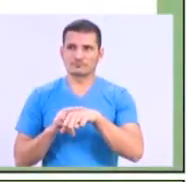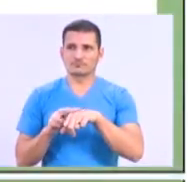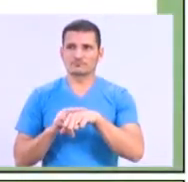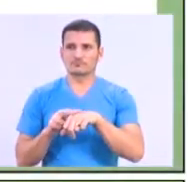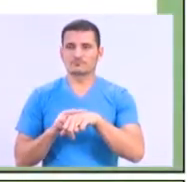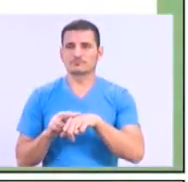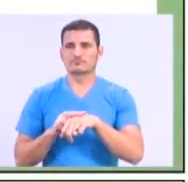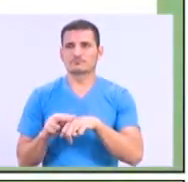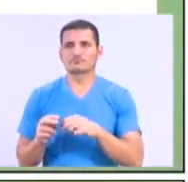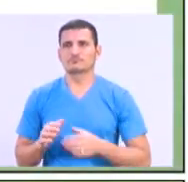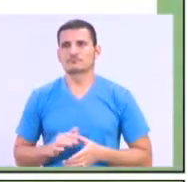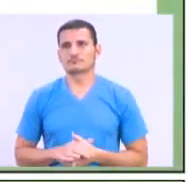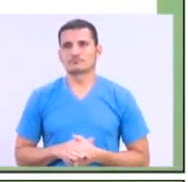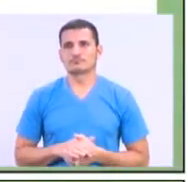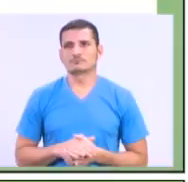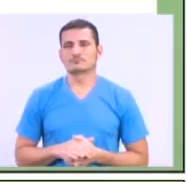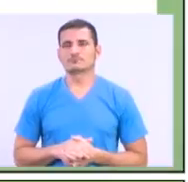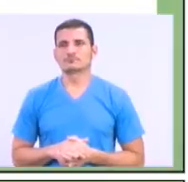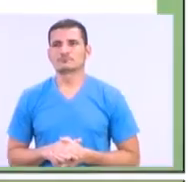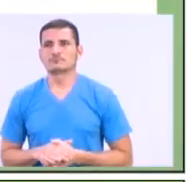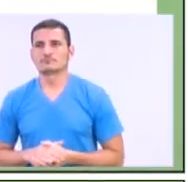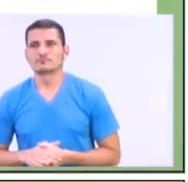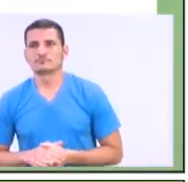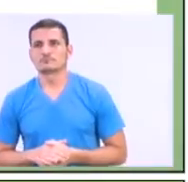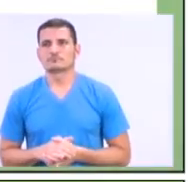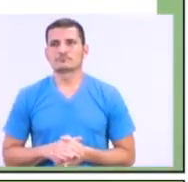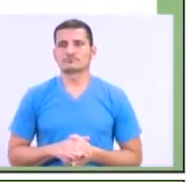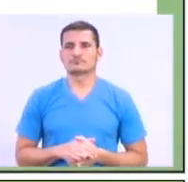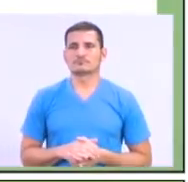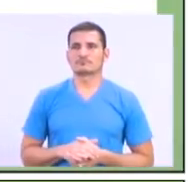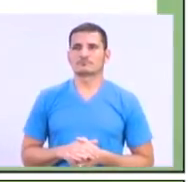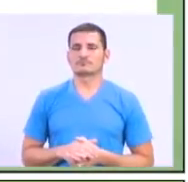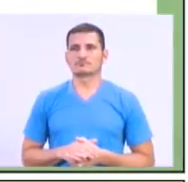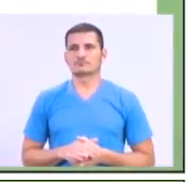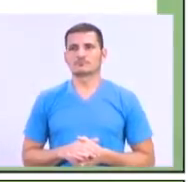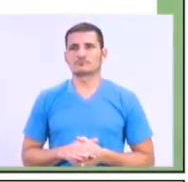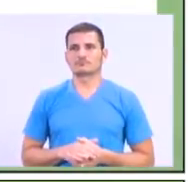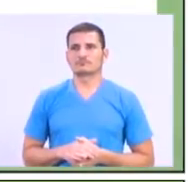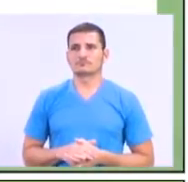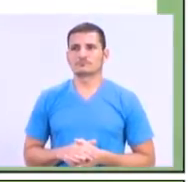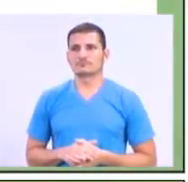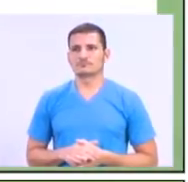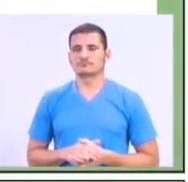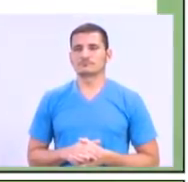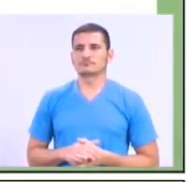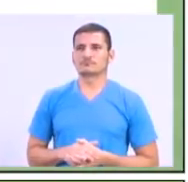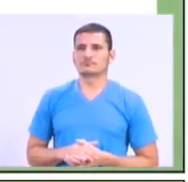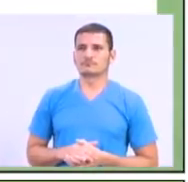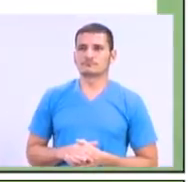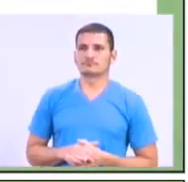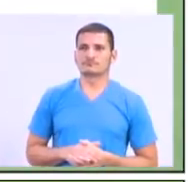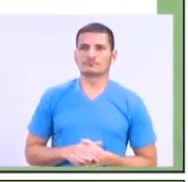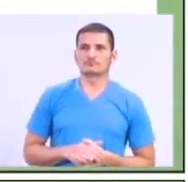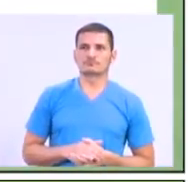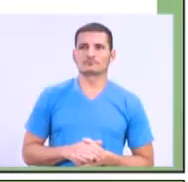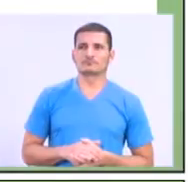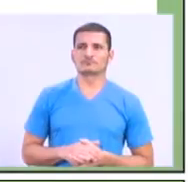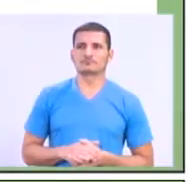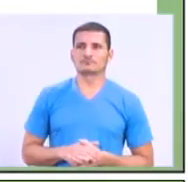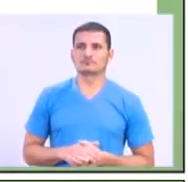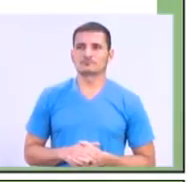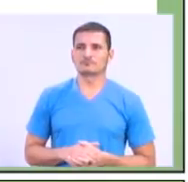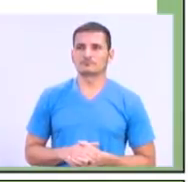nós tivemos uma delimitação, além dessa quebra de linha, BR, né, nós imprimimos essa